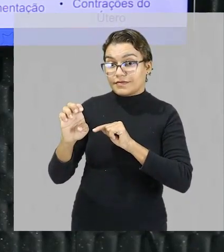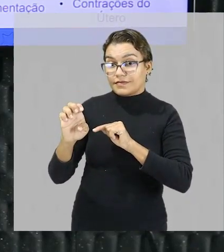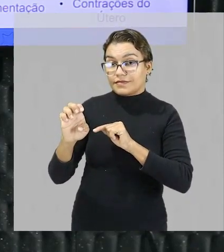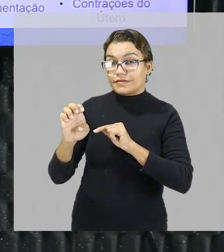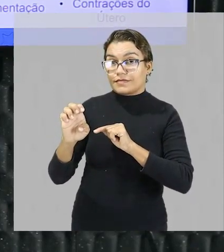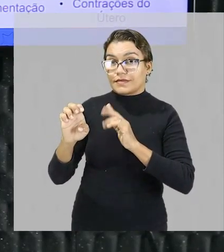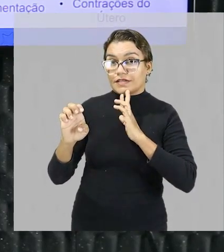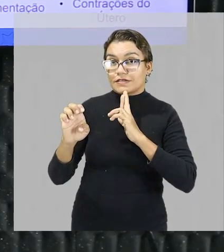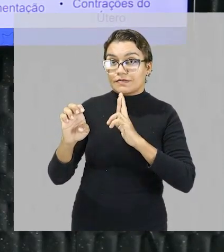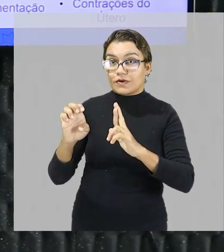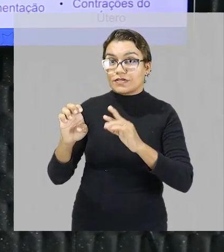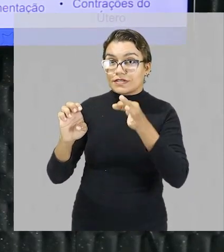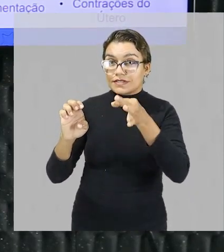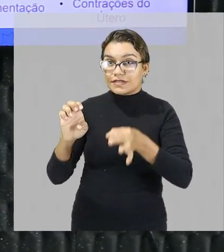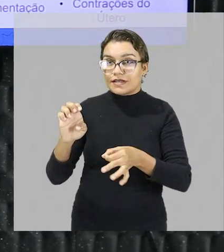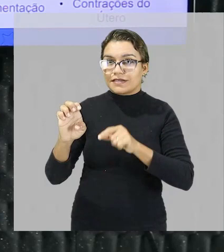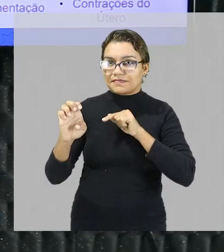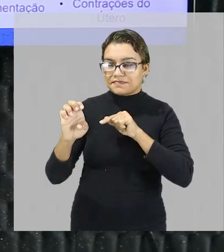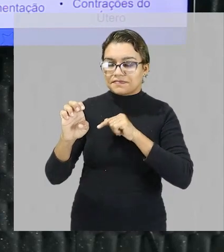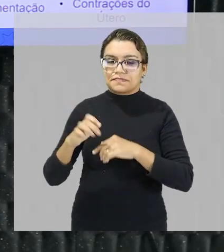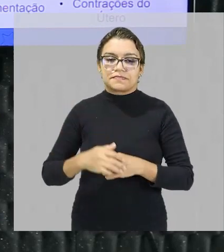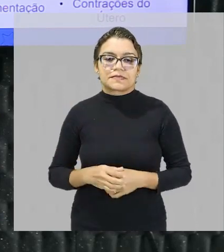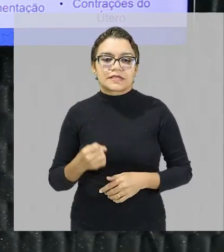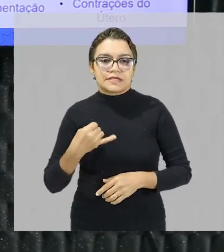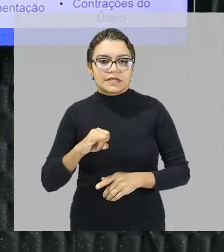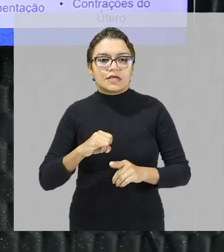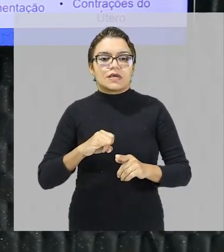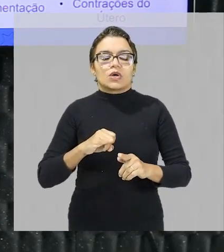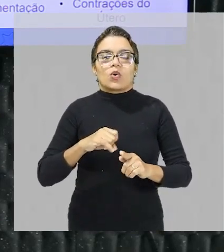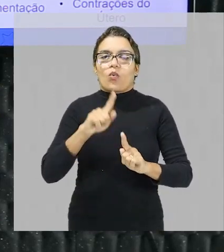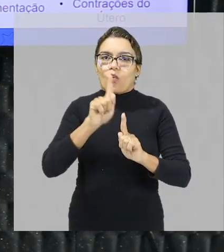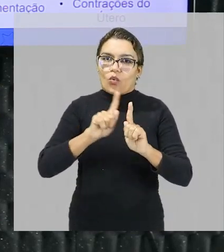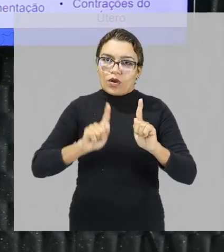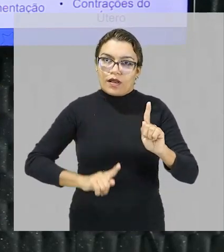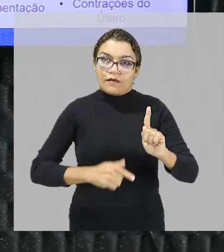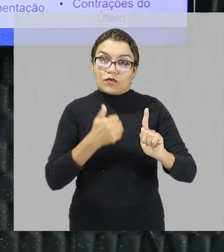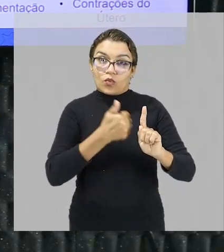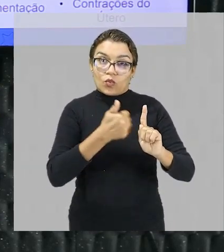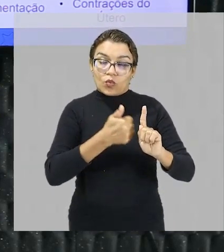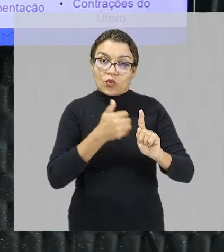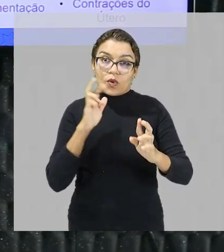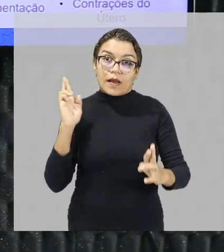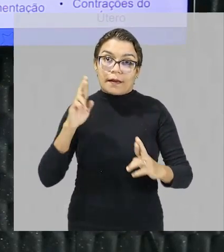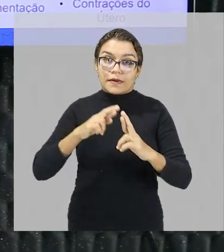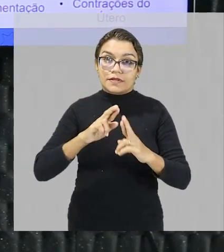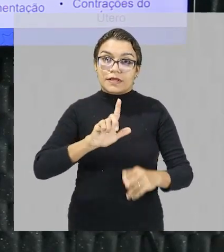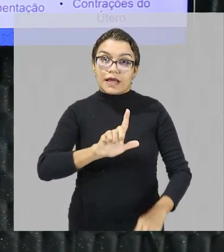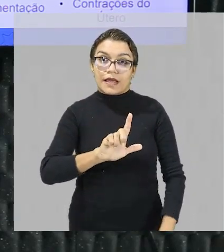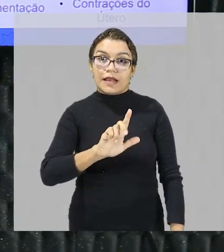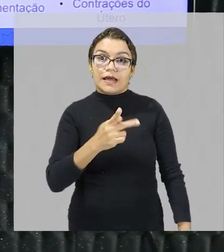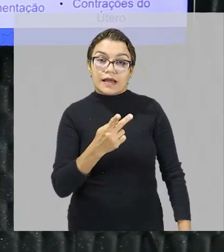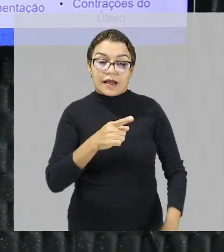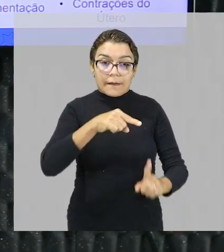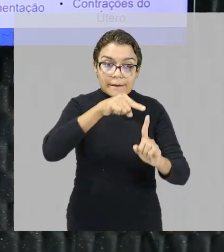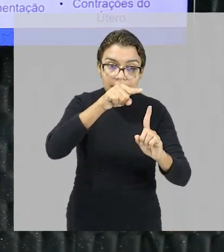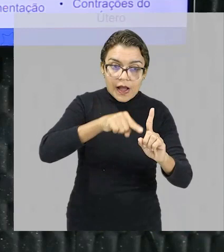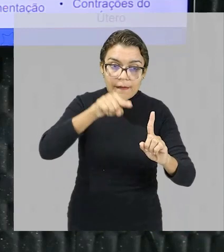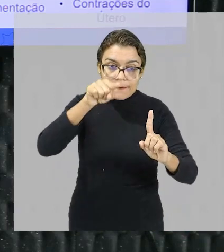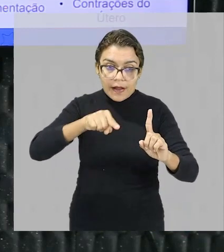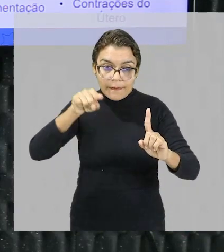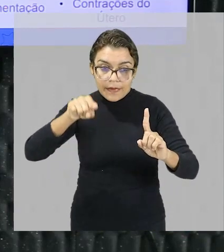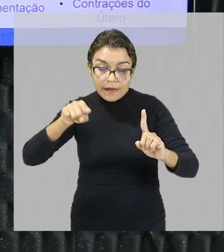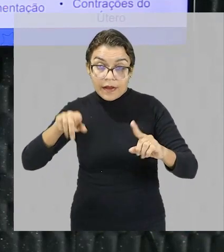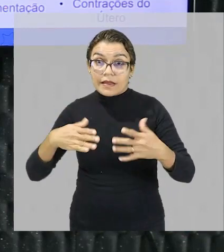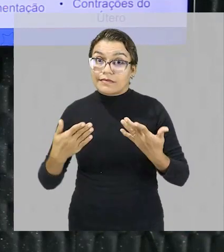vai ser a correta, vai ser a letra E. Vamos lá. Se o gráfico 1 representa os níveis de LH, tá aqui, ó.